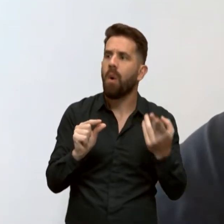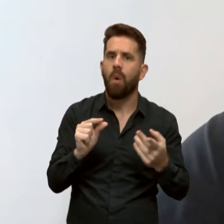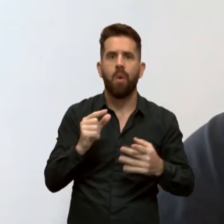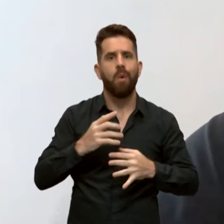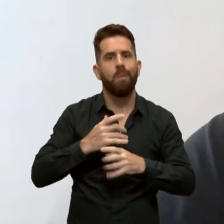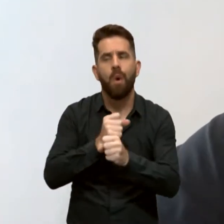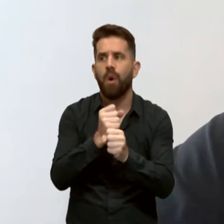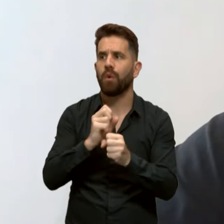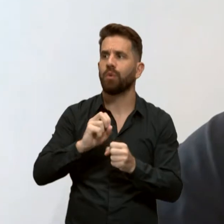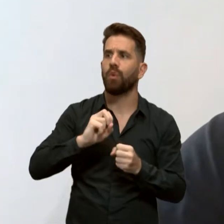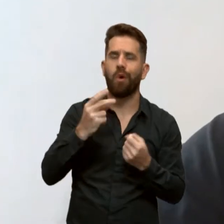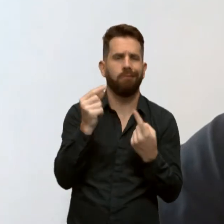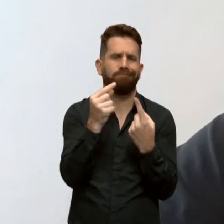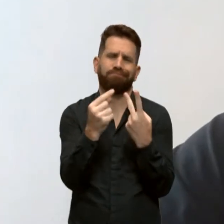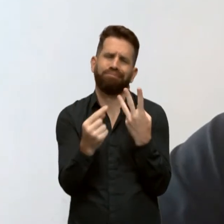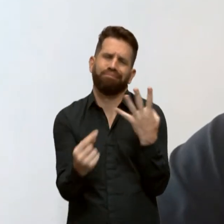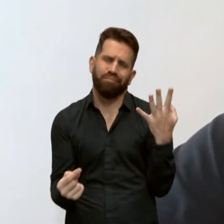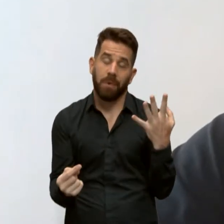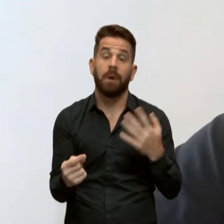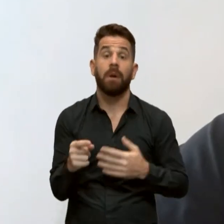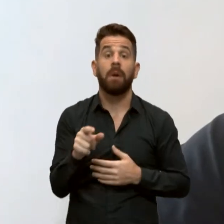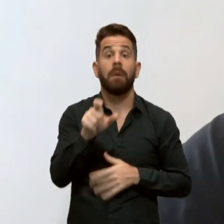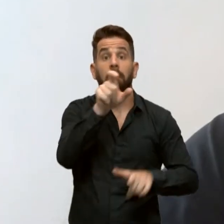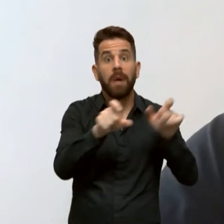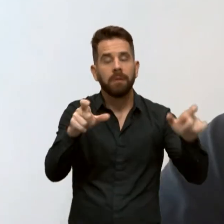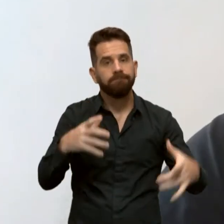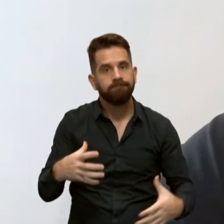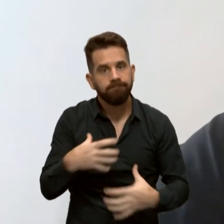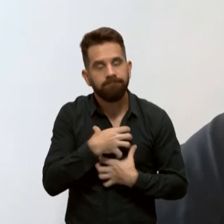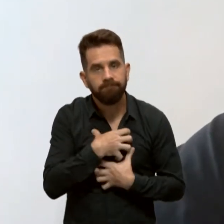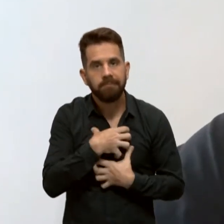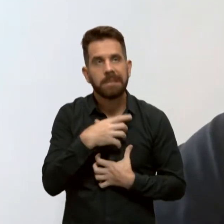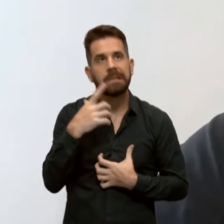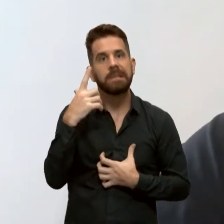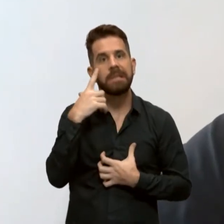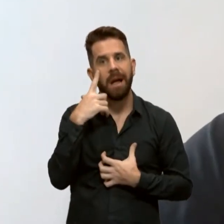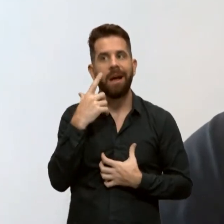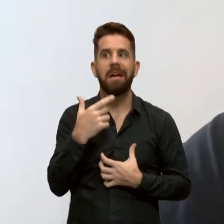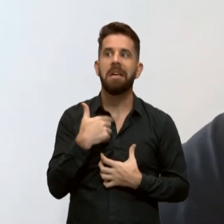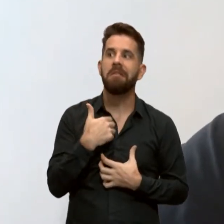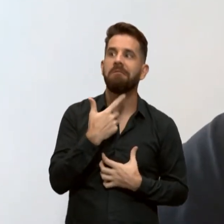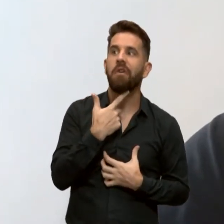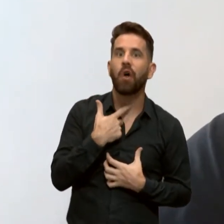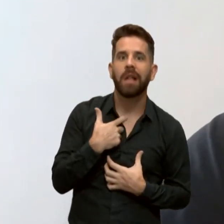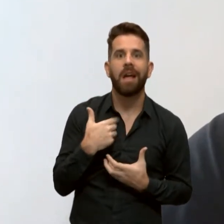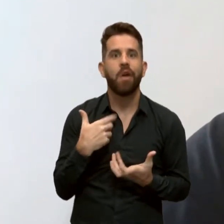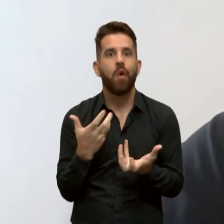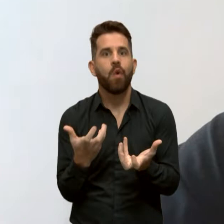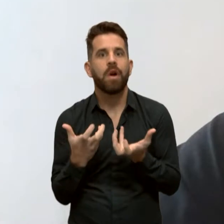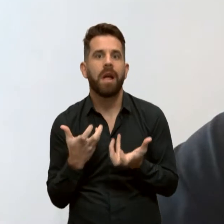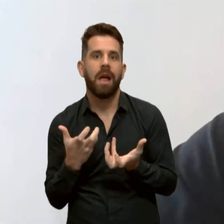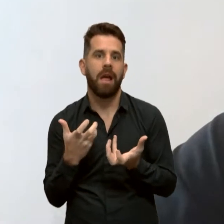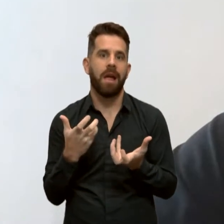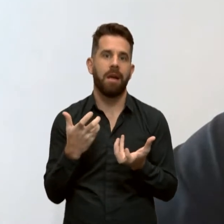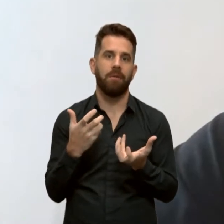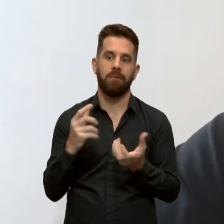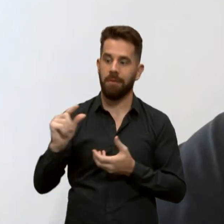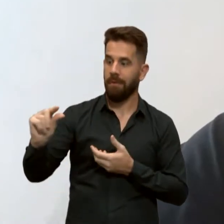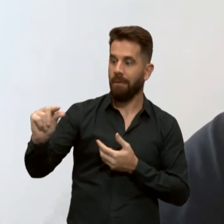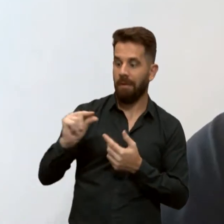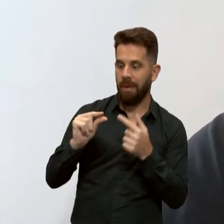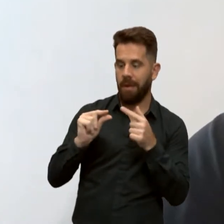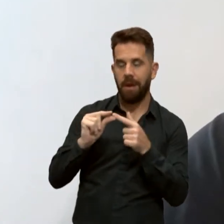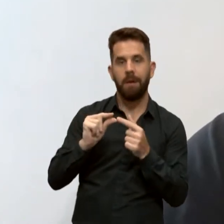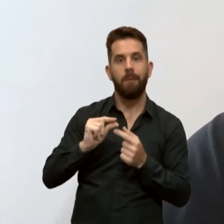pessoa sentir que tem a liberdade de escolha de comprar o que ela quiser dentro